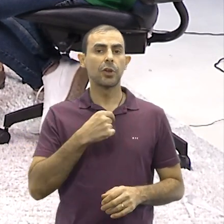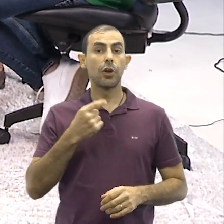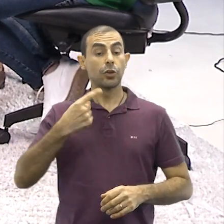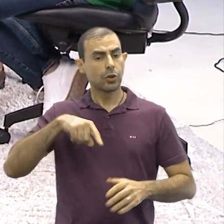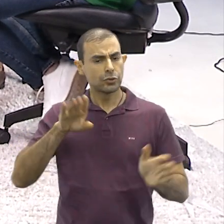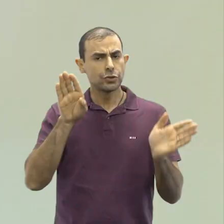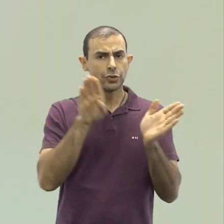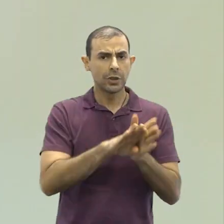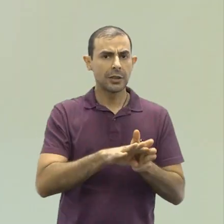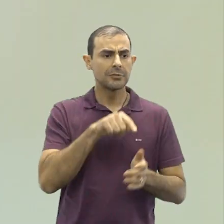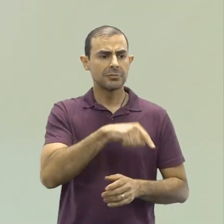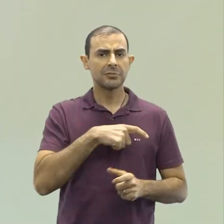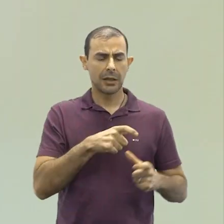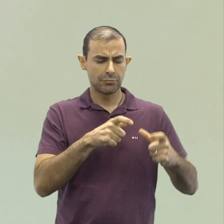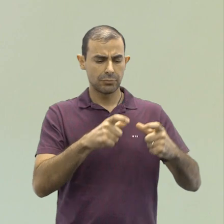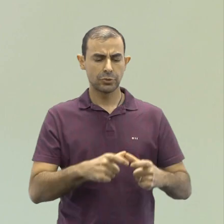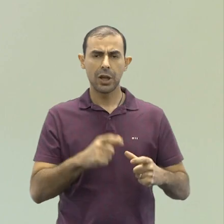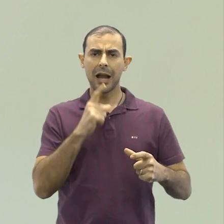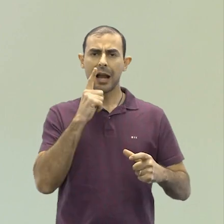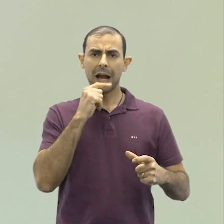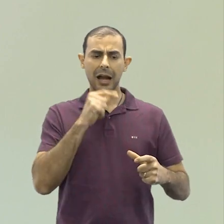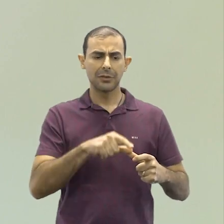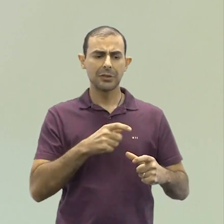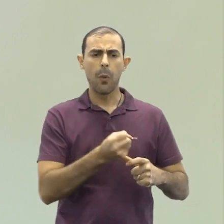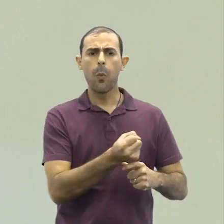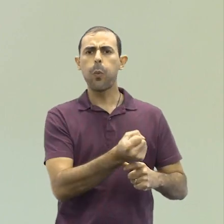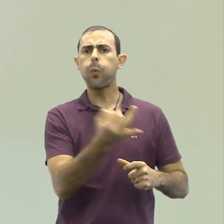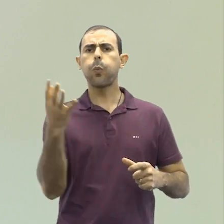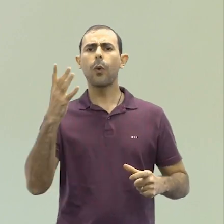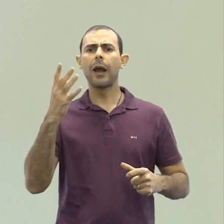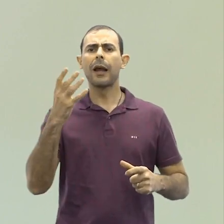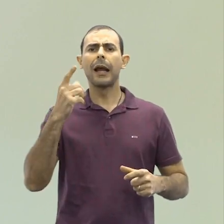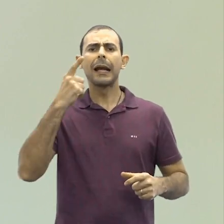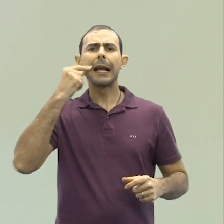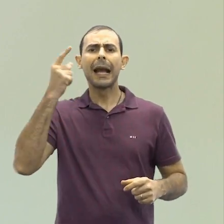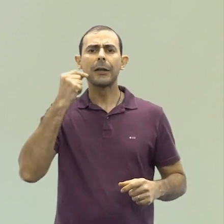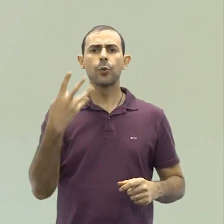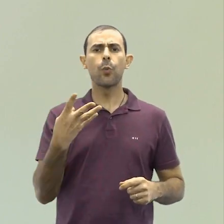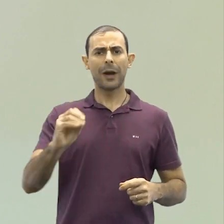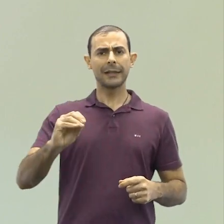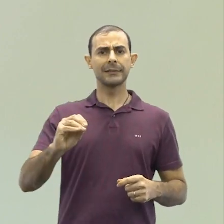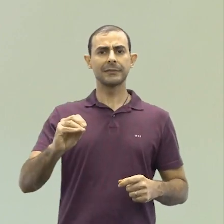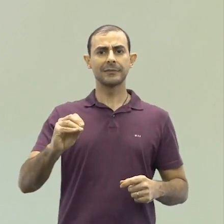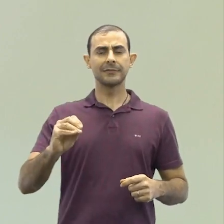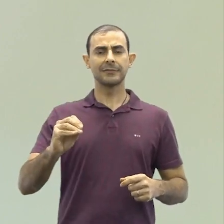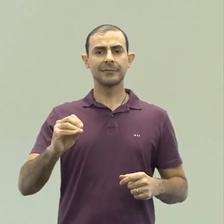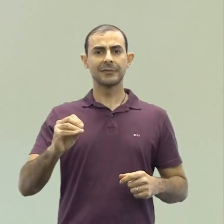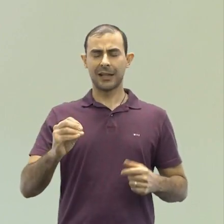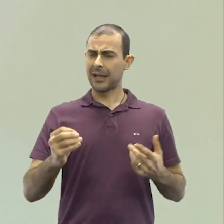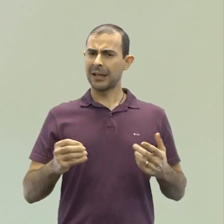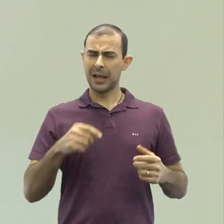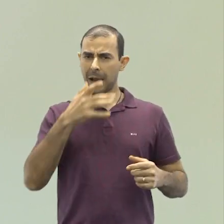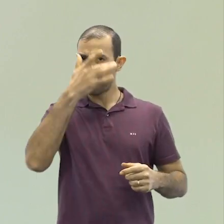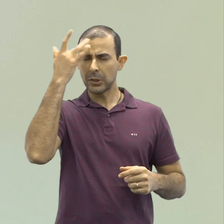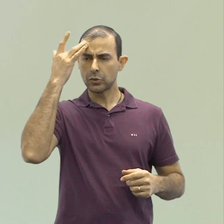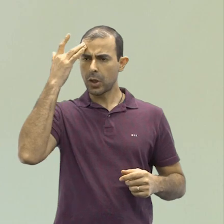pessoa chega, tem um potinho de água para 40, 50 gatos. Então a pessoa não tem o conhecimento que o gato é diferente o